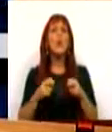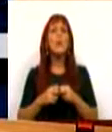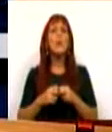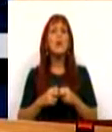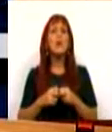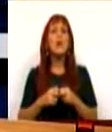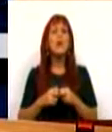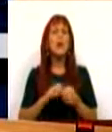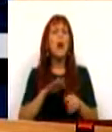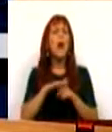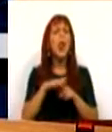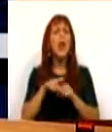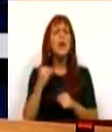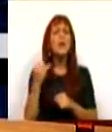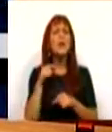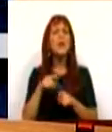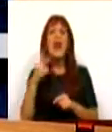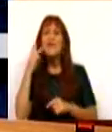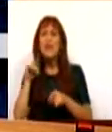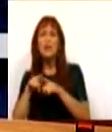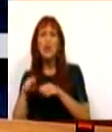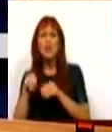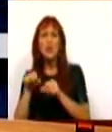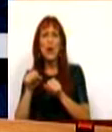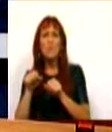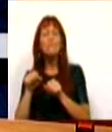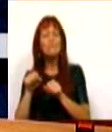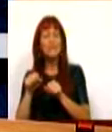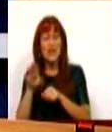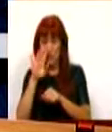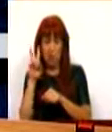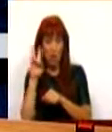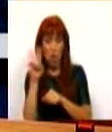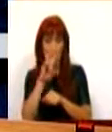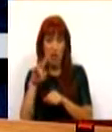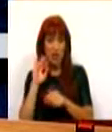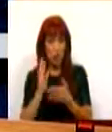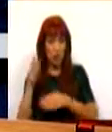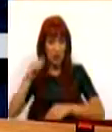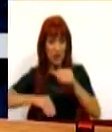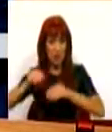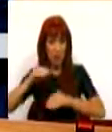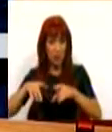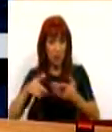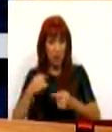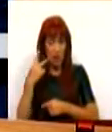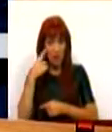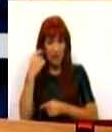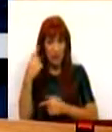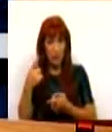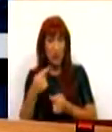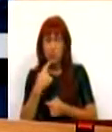da interferência destas instituições na vida política local. Se nós olharmos para as últimas eleições, nós